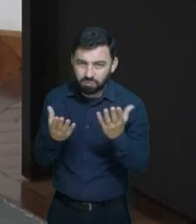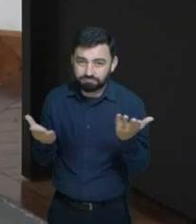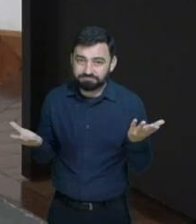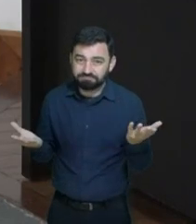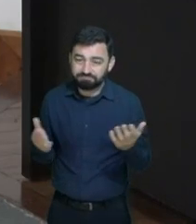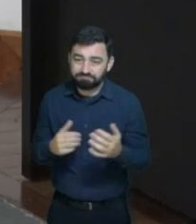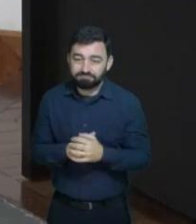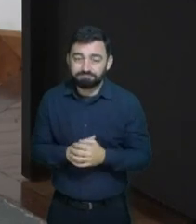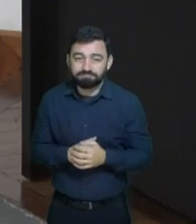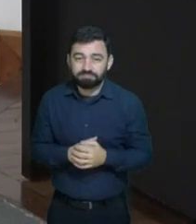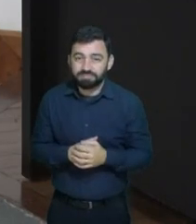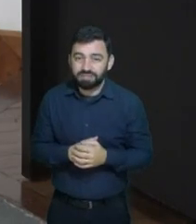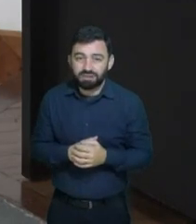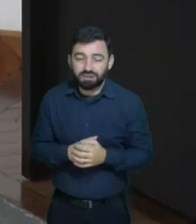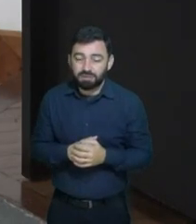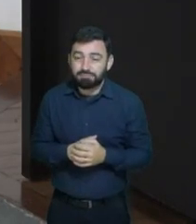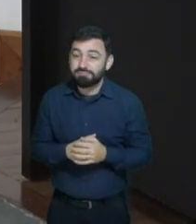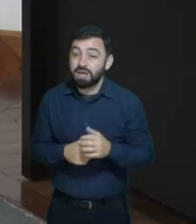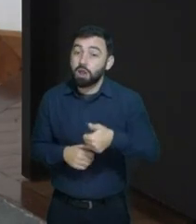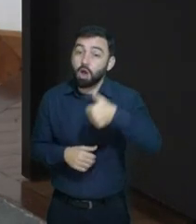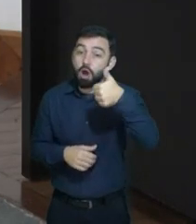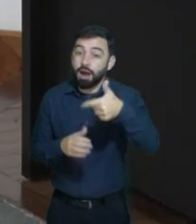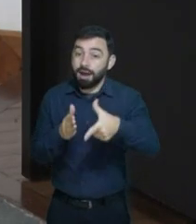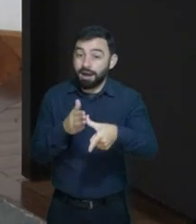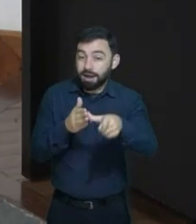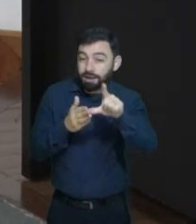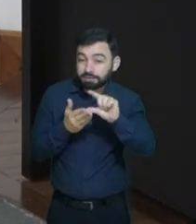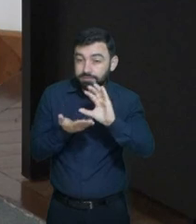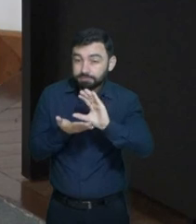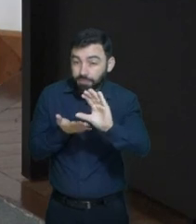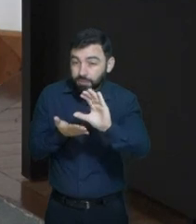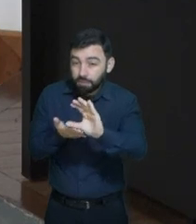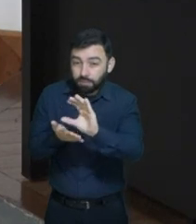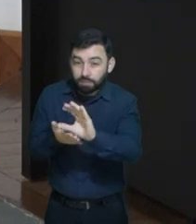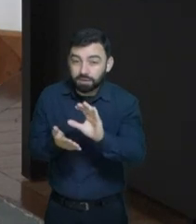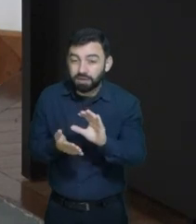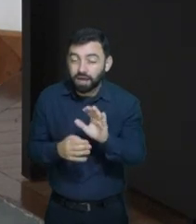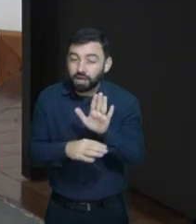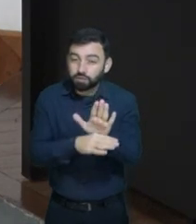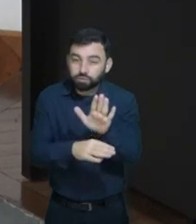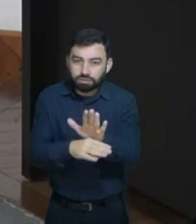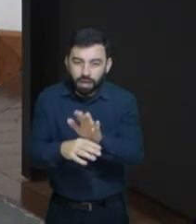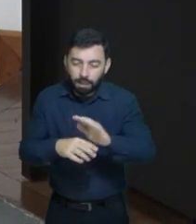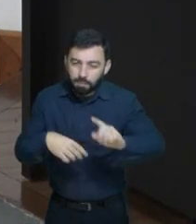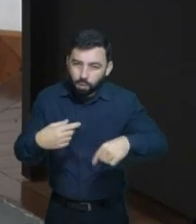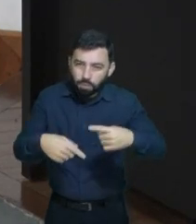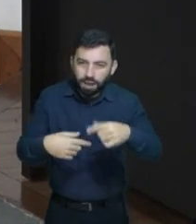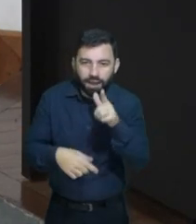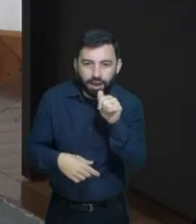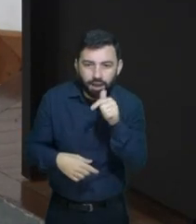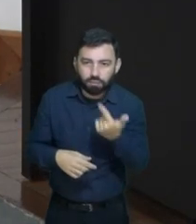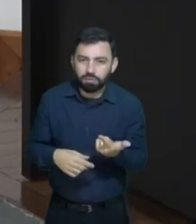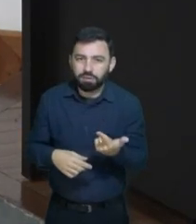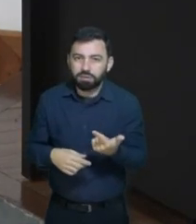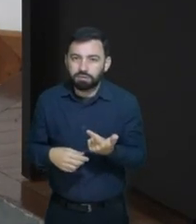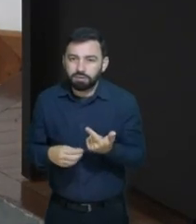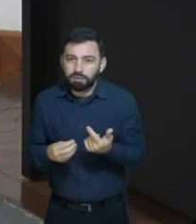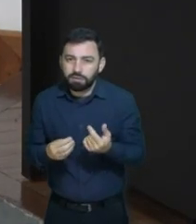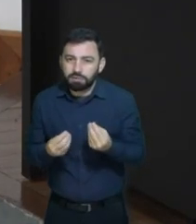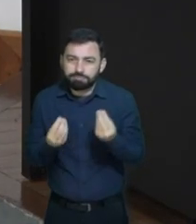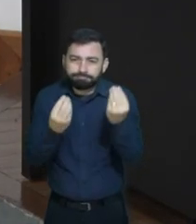tem coisa que, entende? Não seria melhor ter investido um pouquinho nas bombas de água, no negócio lá,